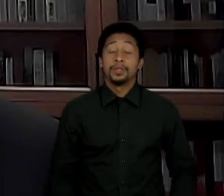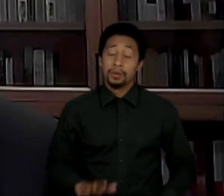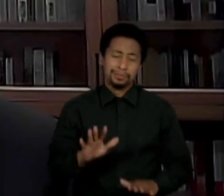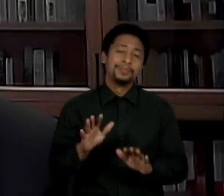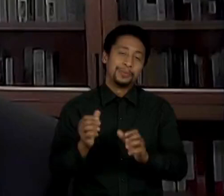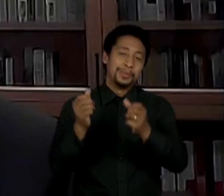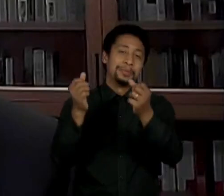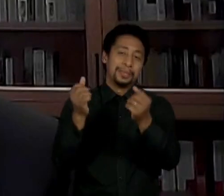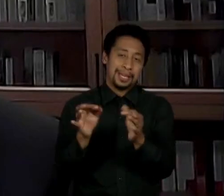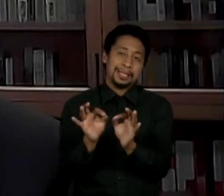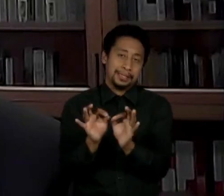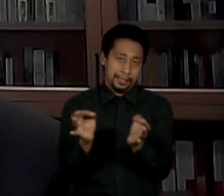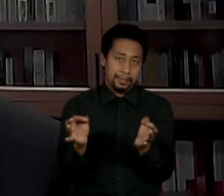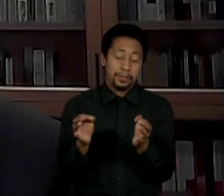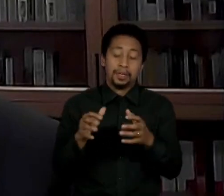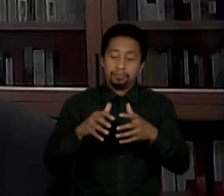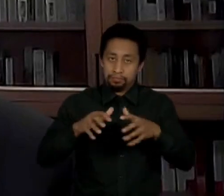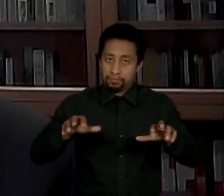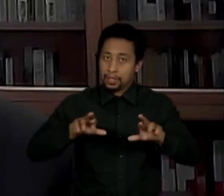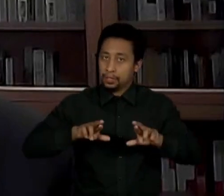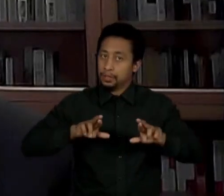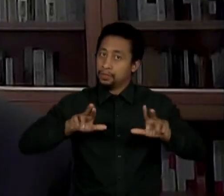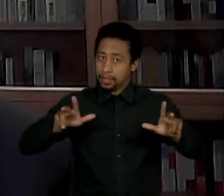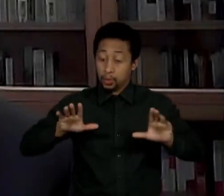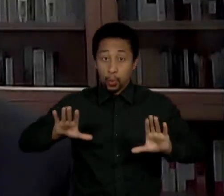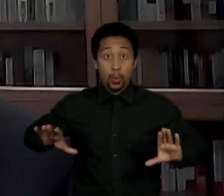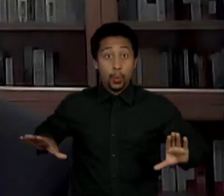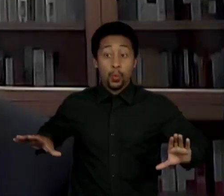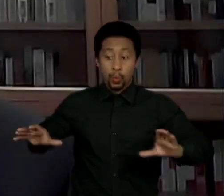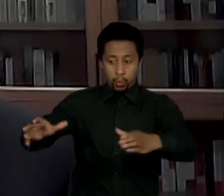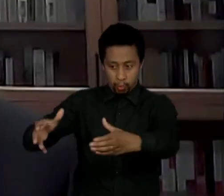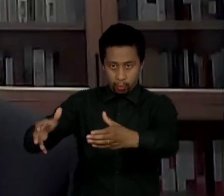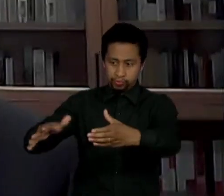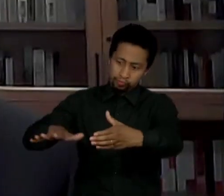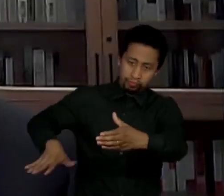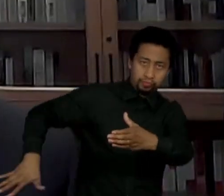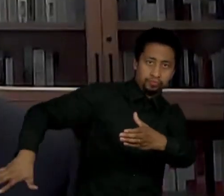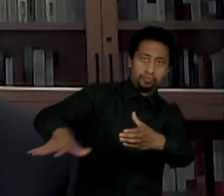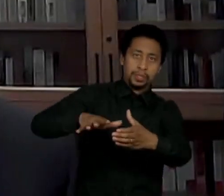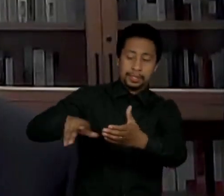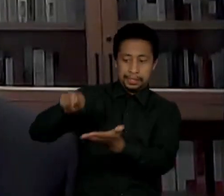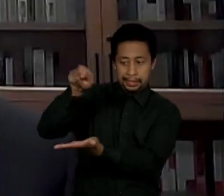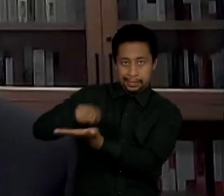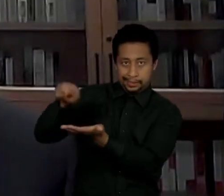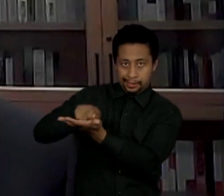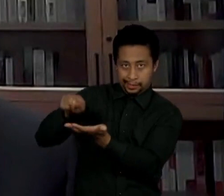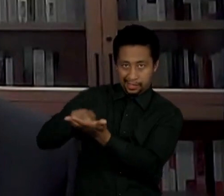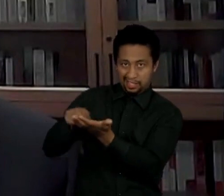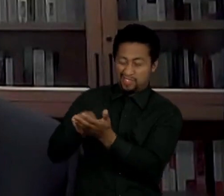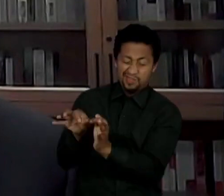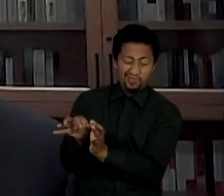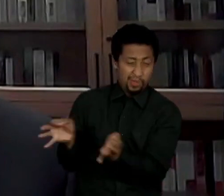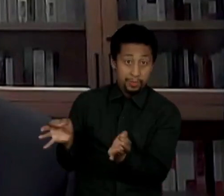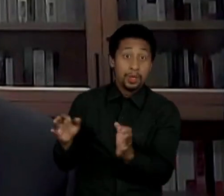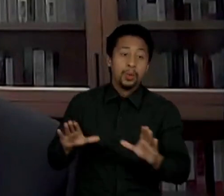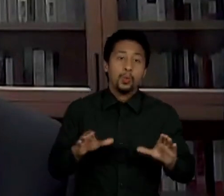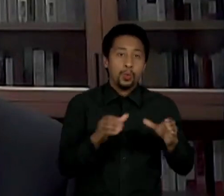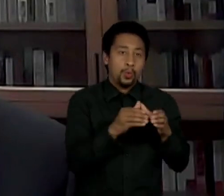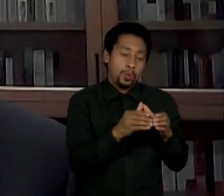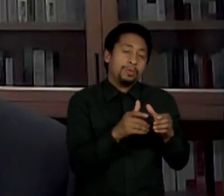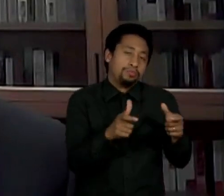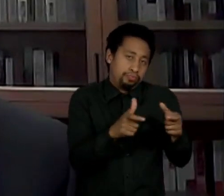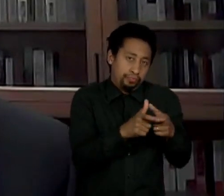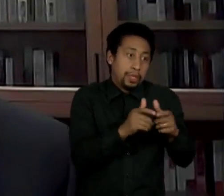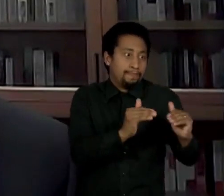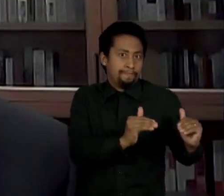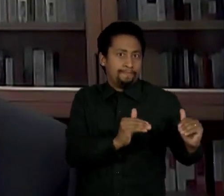diferença entre entretenimento e literatura mais séria. literatura,